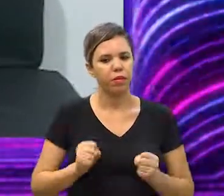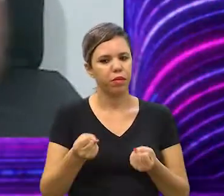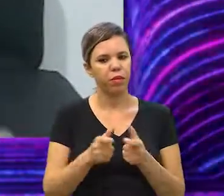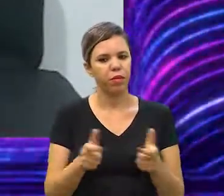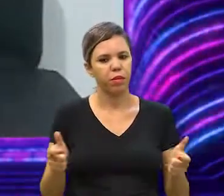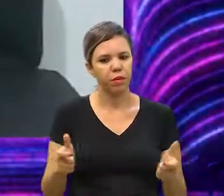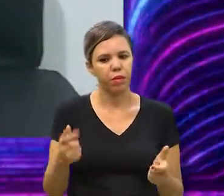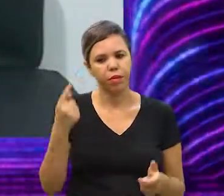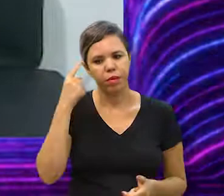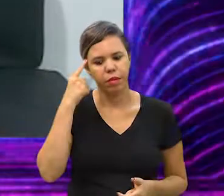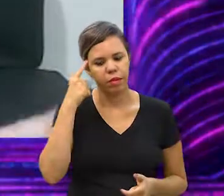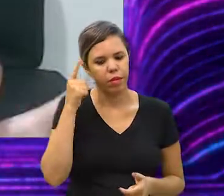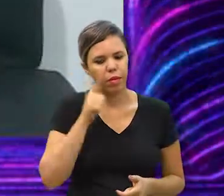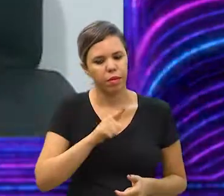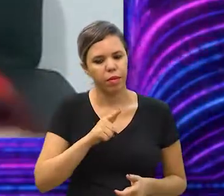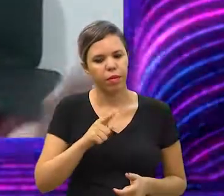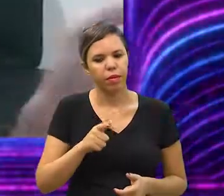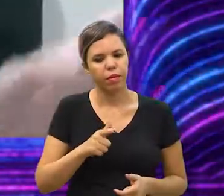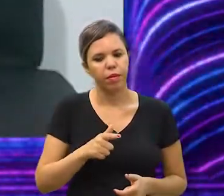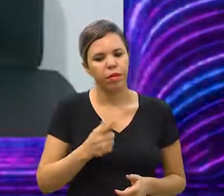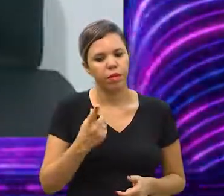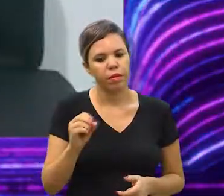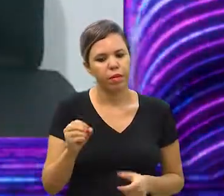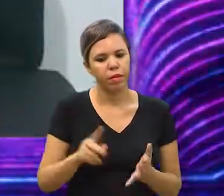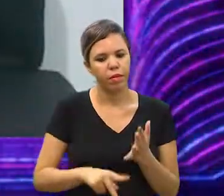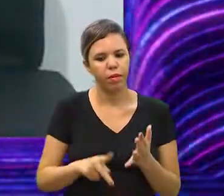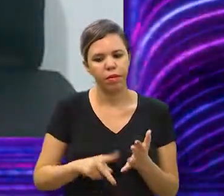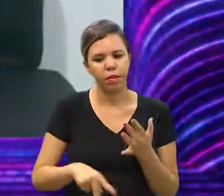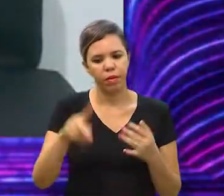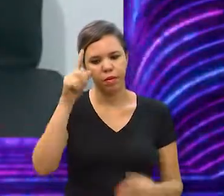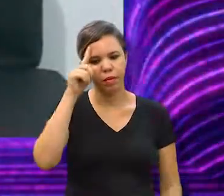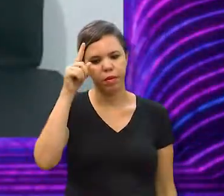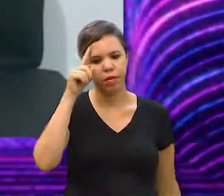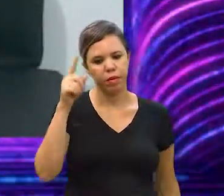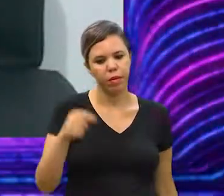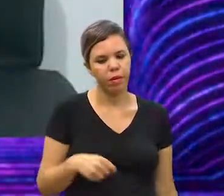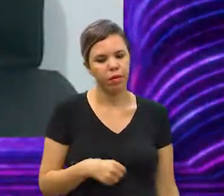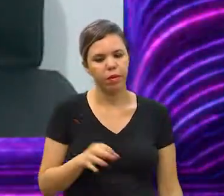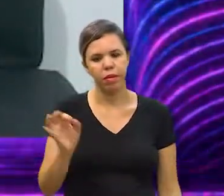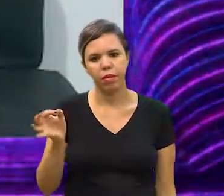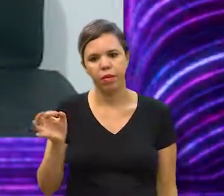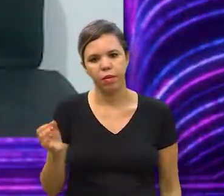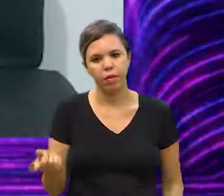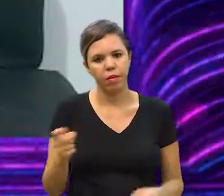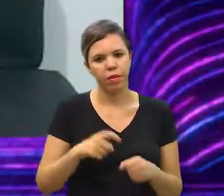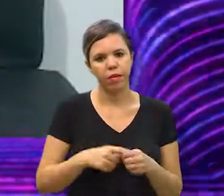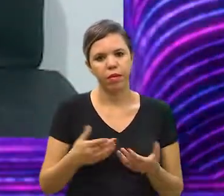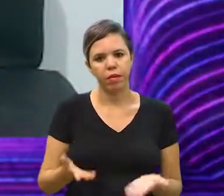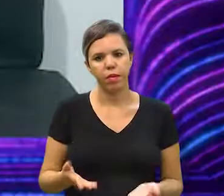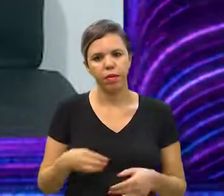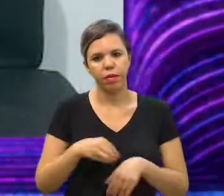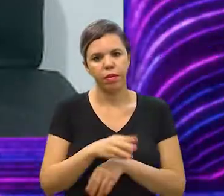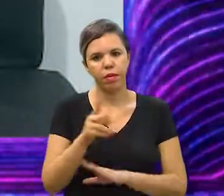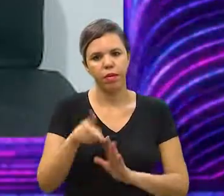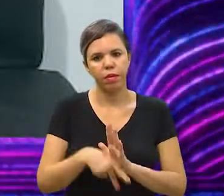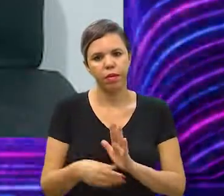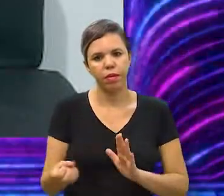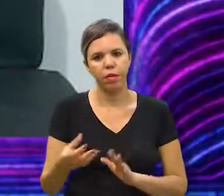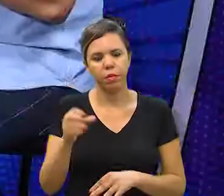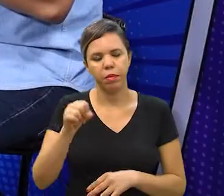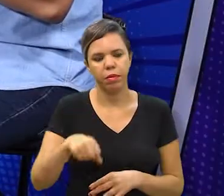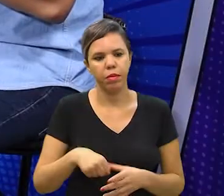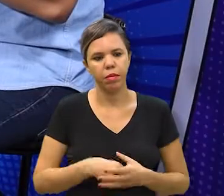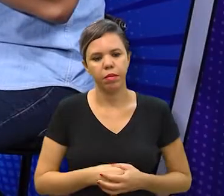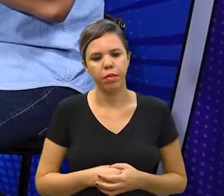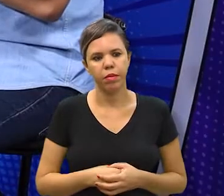força enorme, criativa, assim, que eu consiga sentar e fazer 10 páginas por dia. Mas com certeza eu volto aqui pra gente trazer o projeto novo, sim.